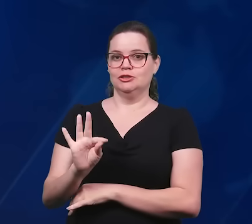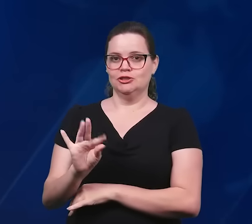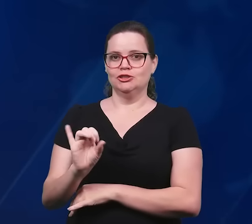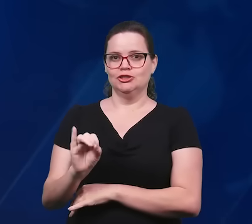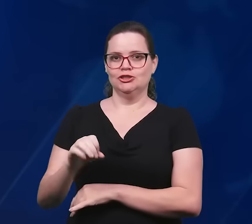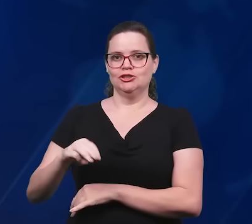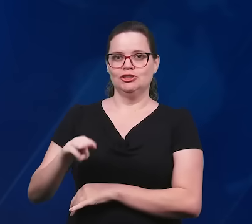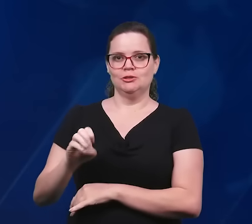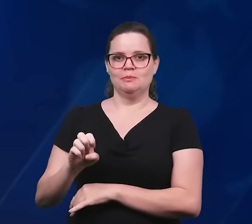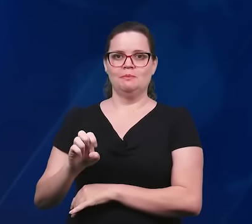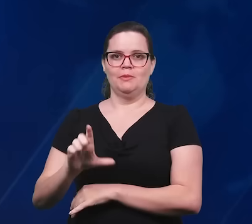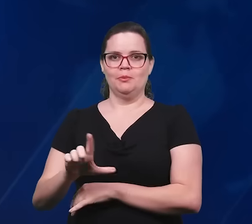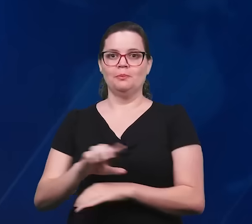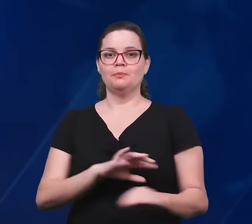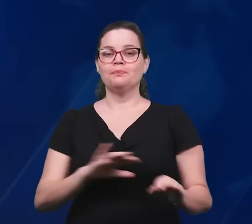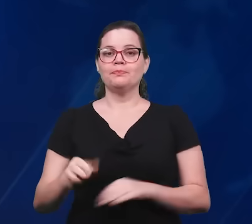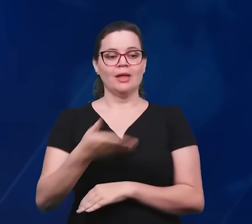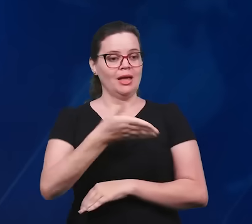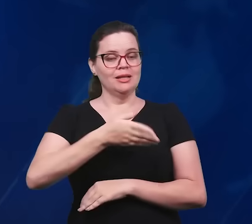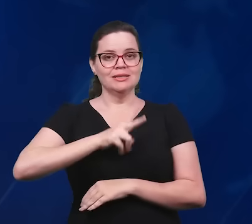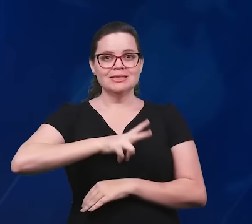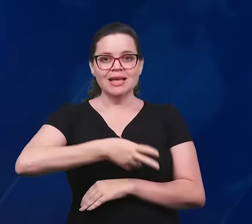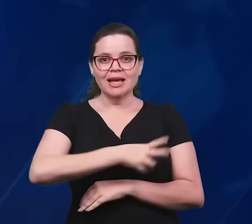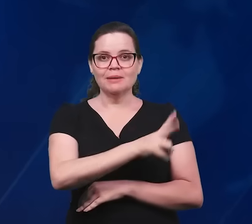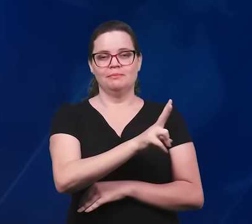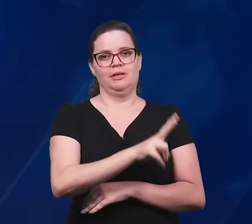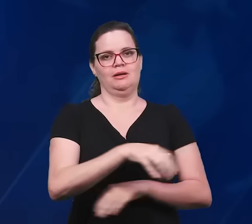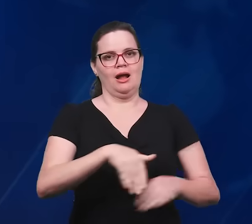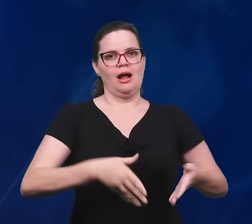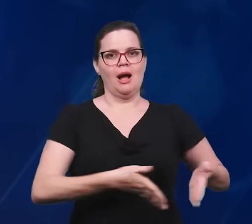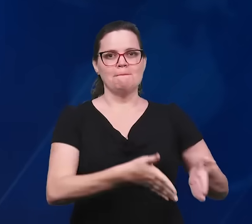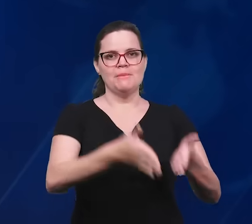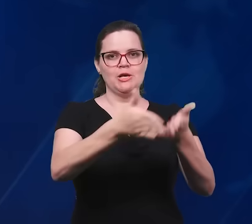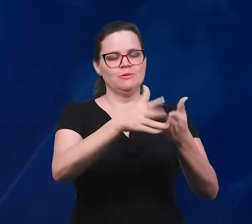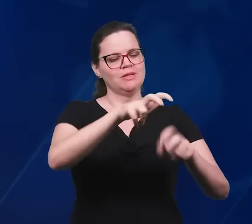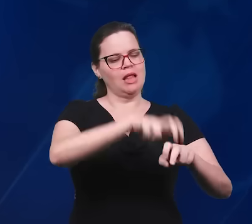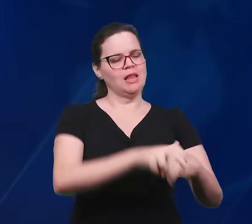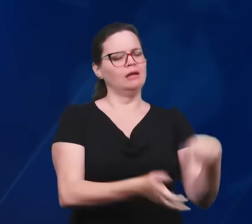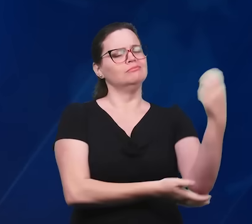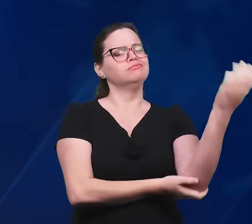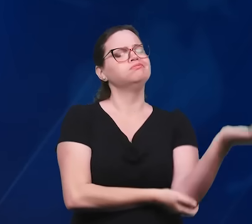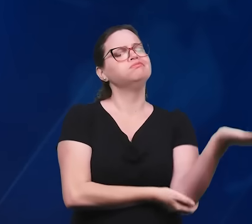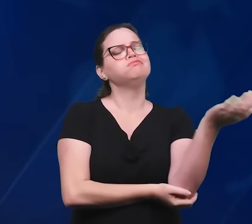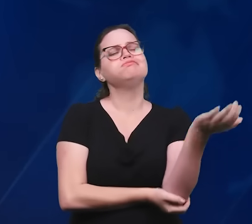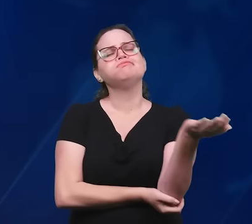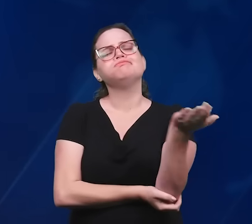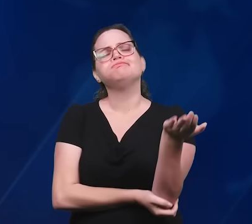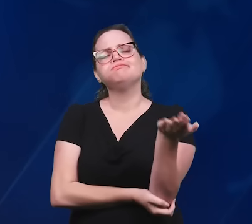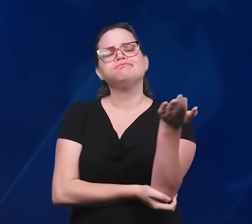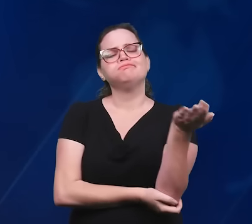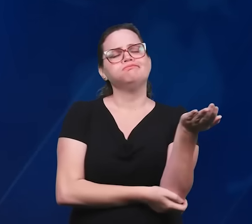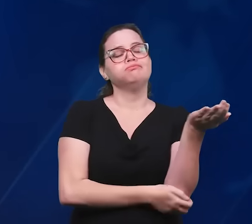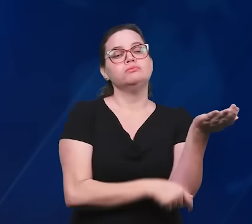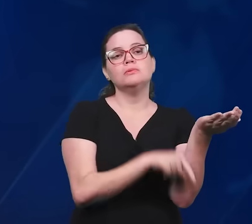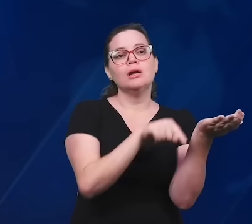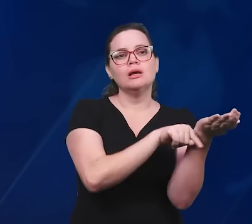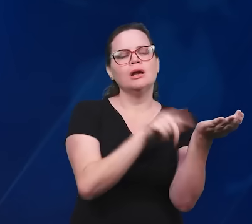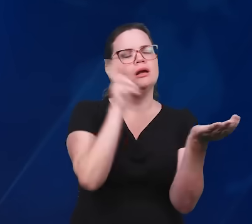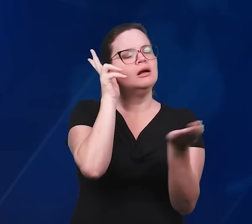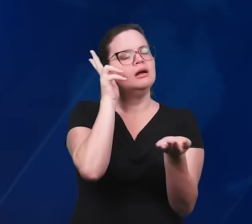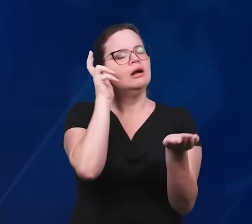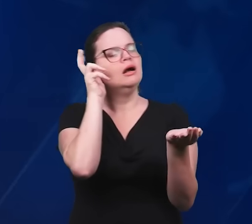cego que estava sempre à beira do caminho mendigando. E ele ouviu que Jesus